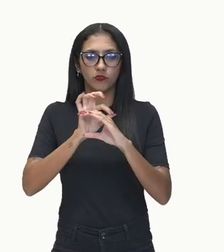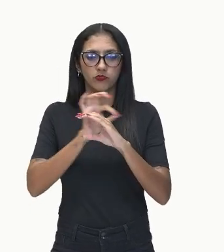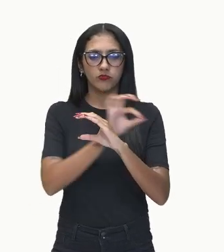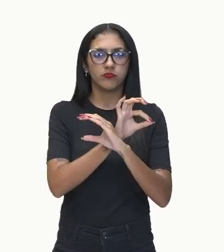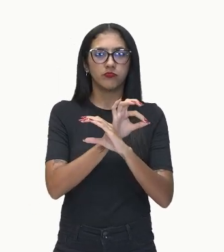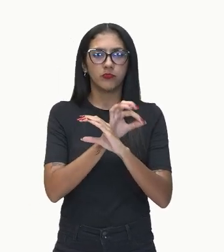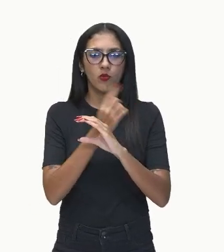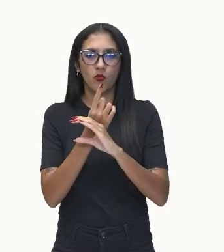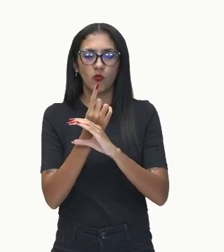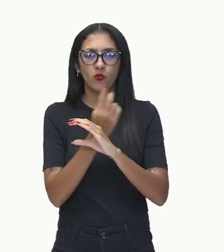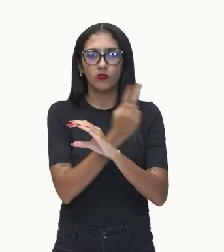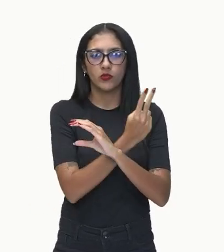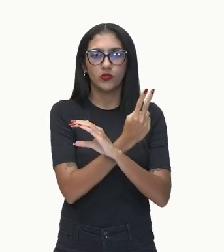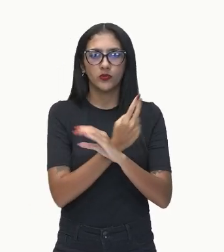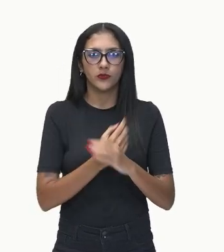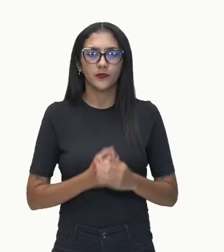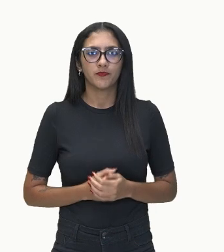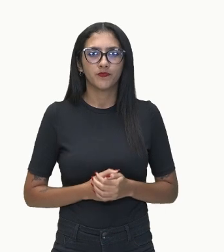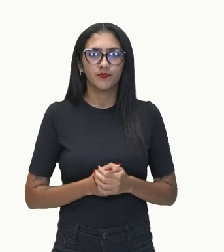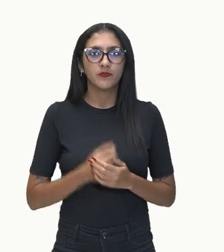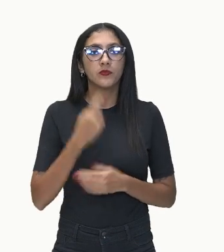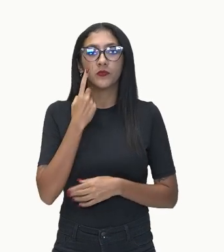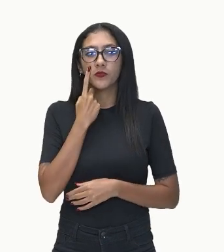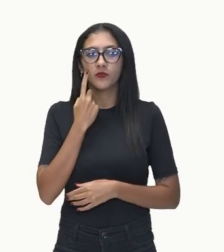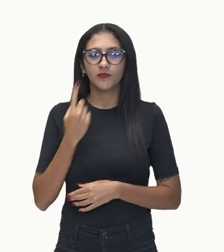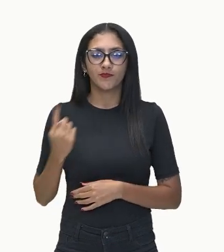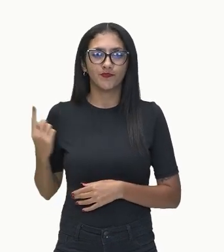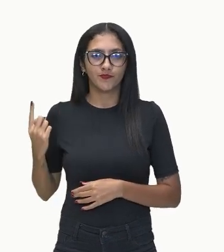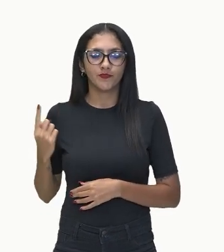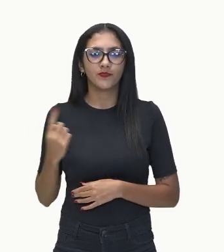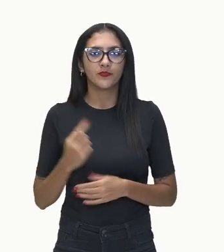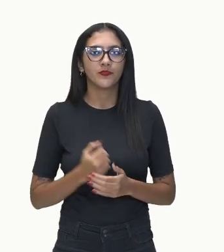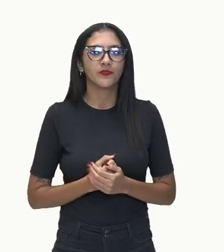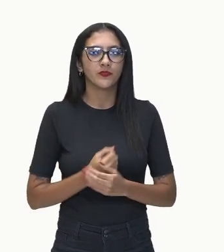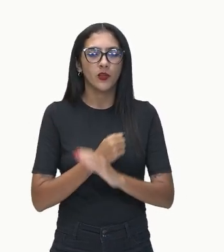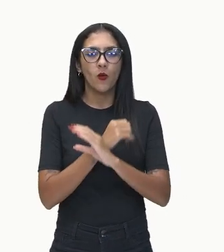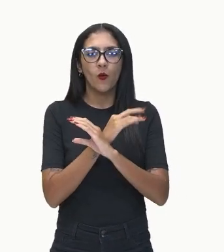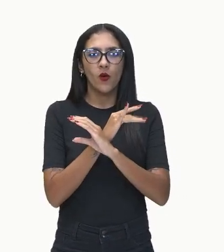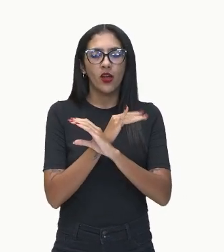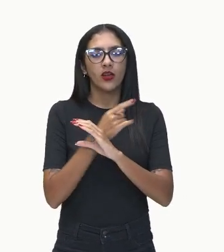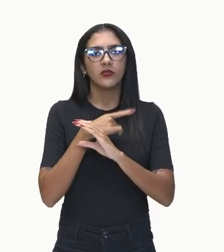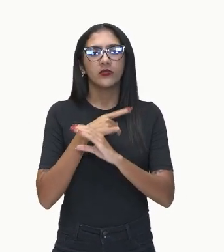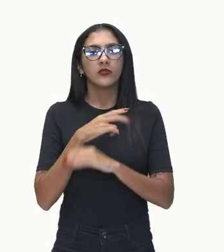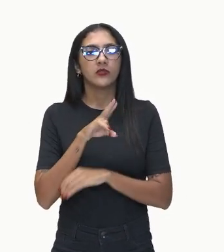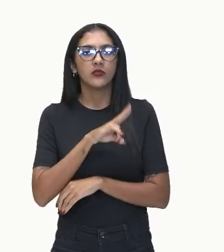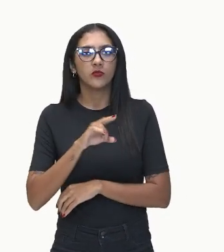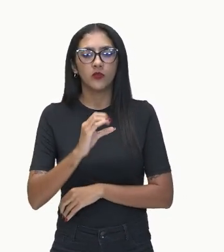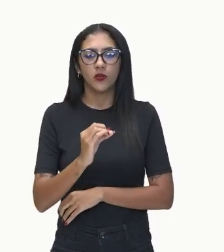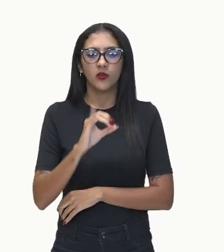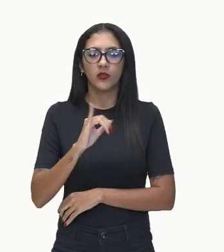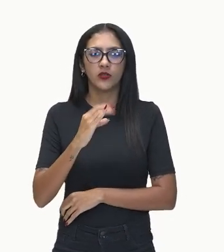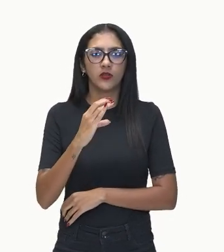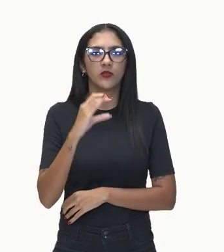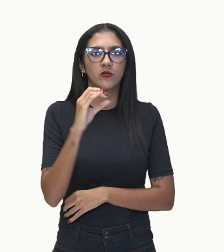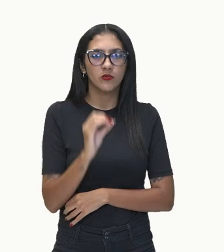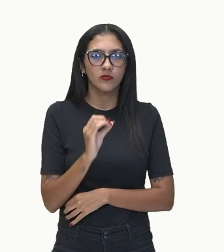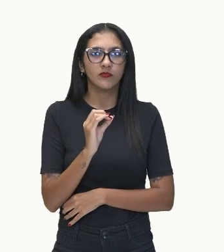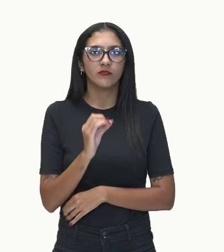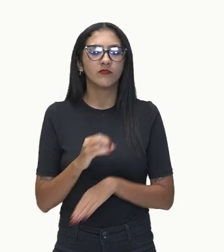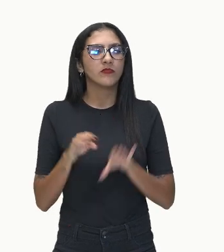esse daqui é o ácido etanóico. Se é um ácido carboxílico, terminação óico, terminação ico, na verdade